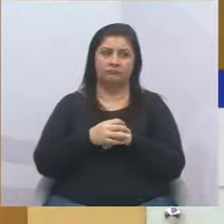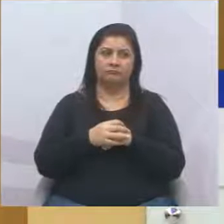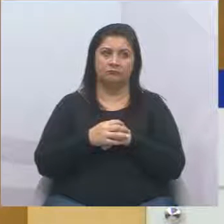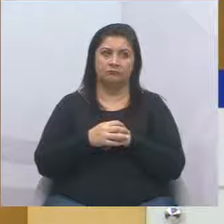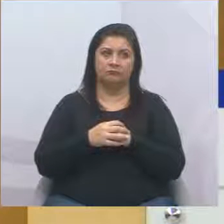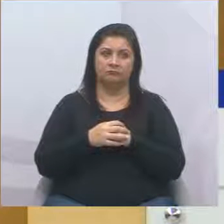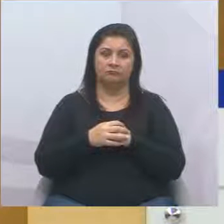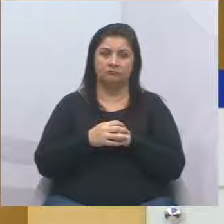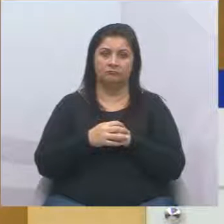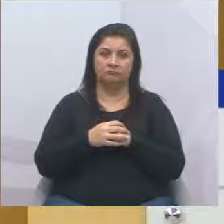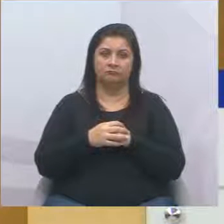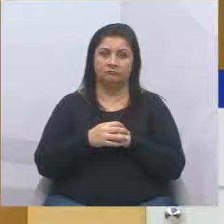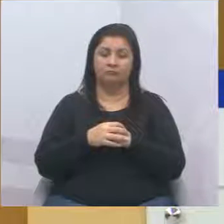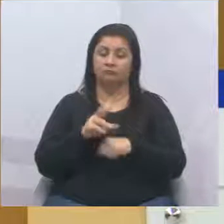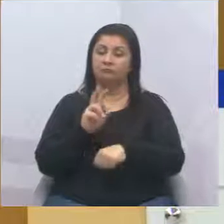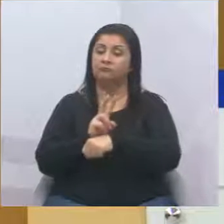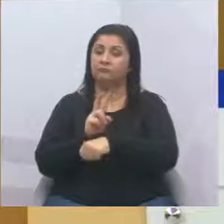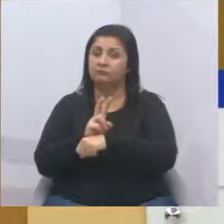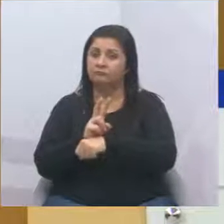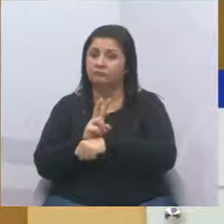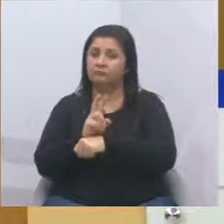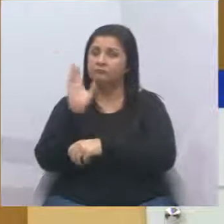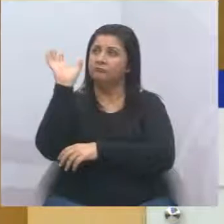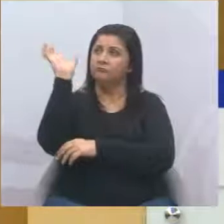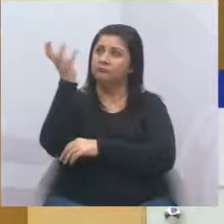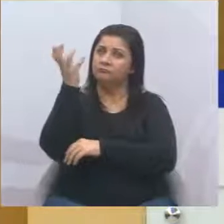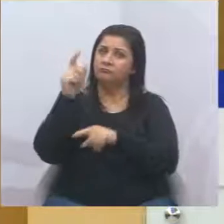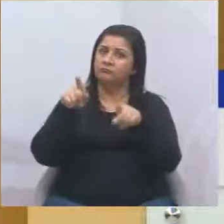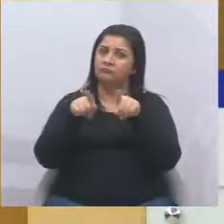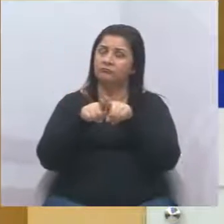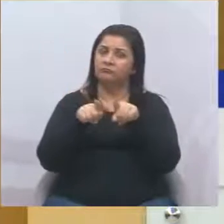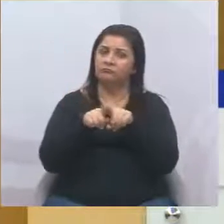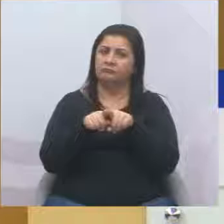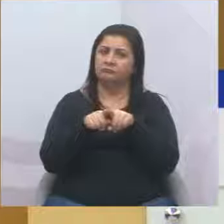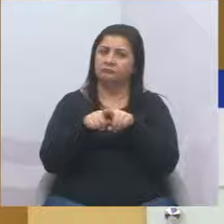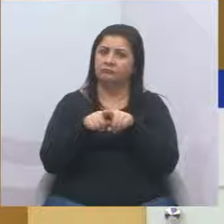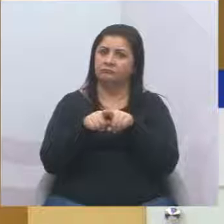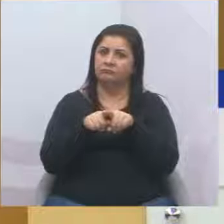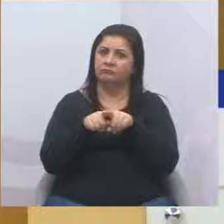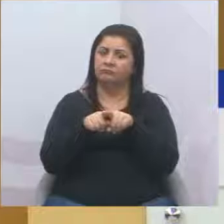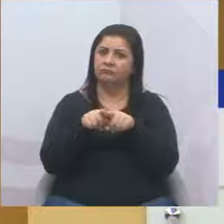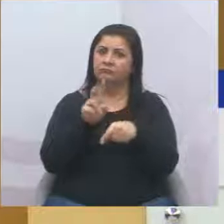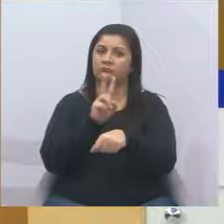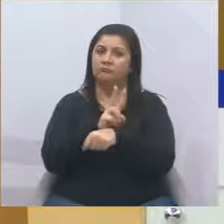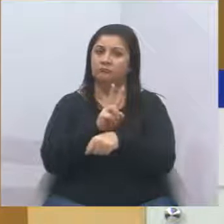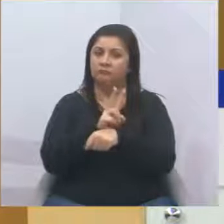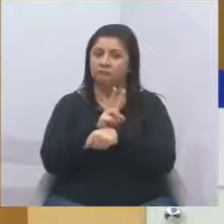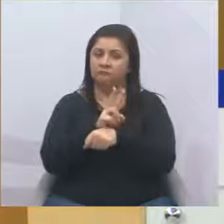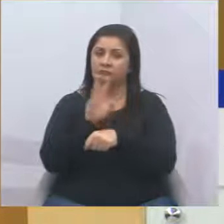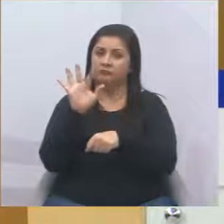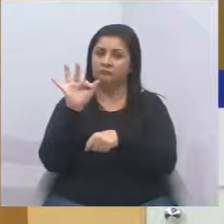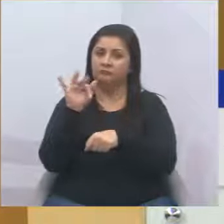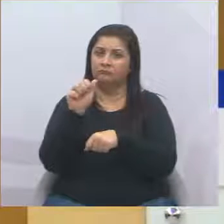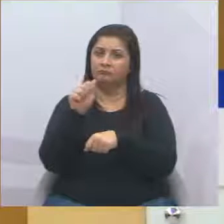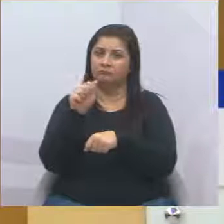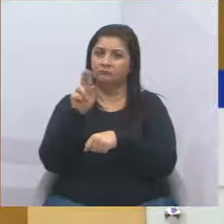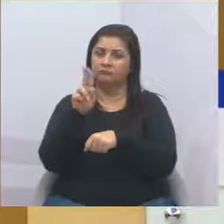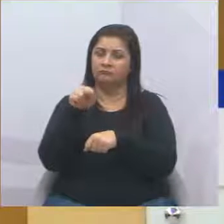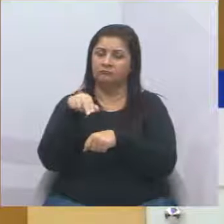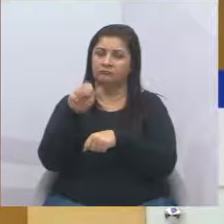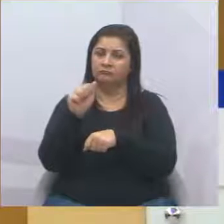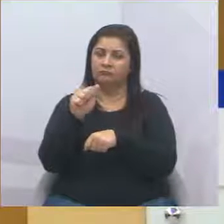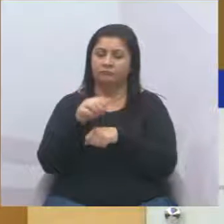Preservando plantas nativas, assim como também a proteção da fauna em nossa